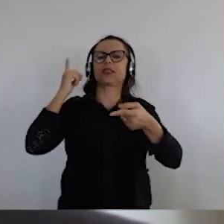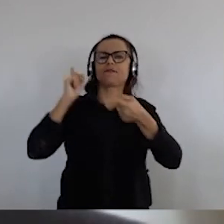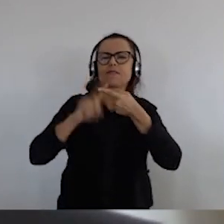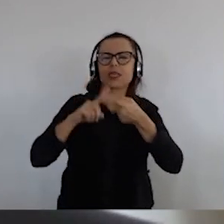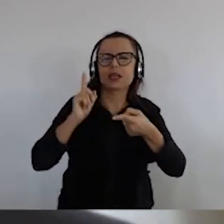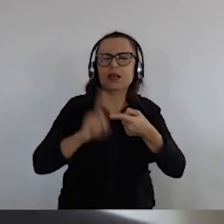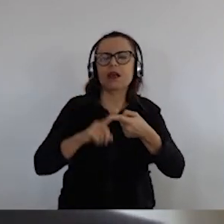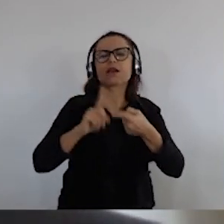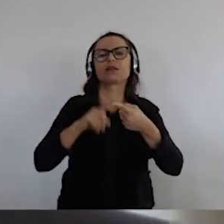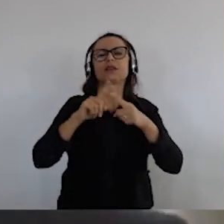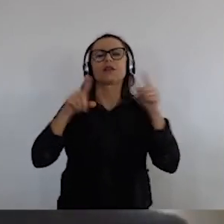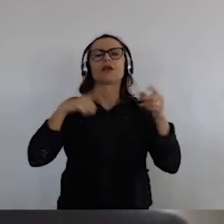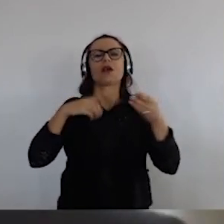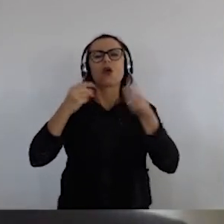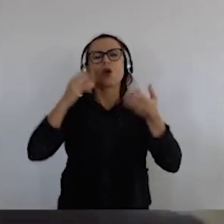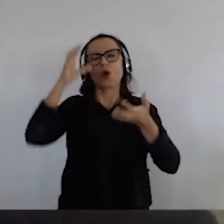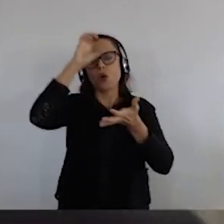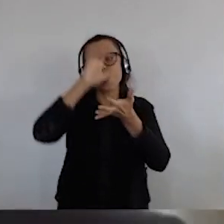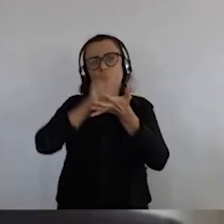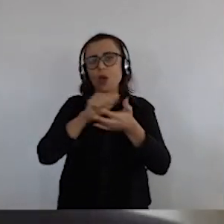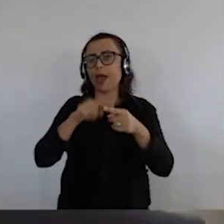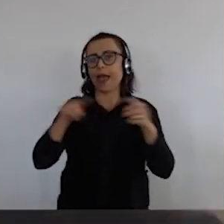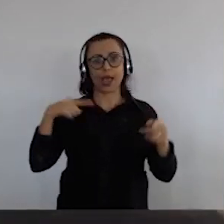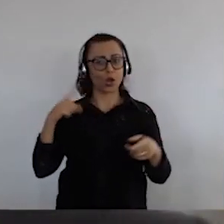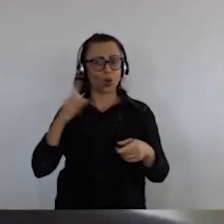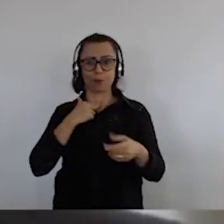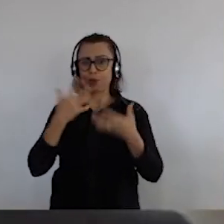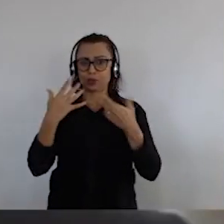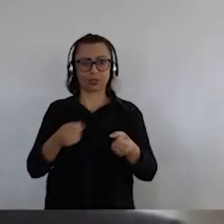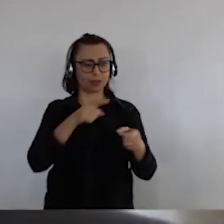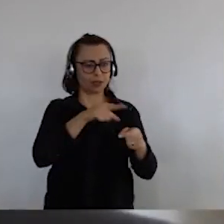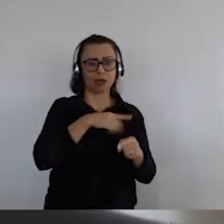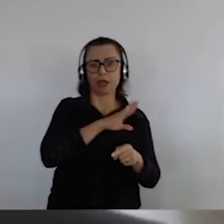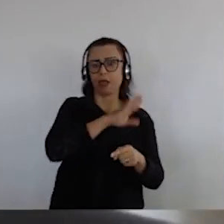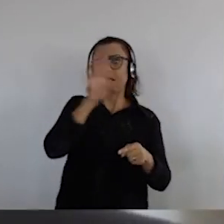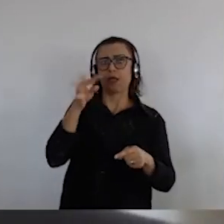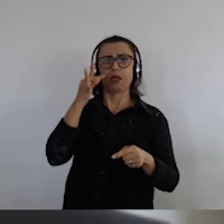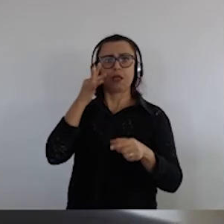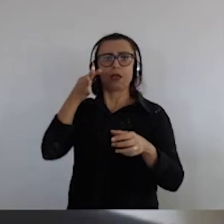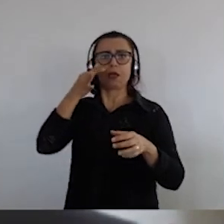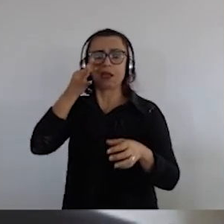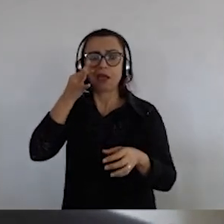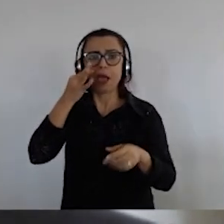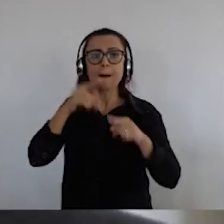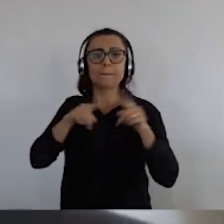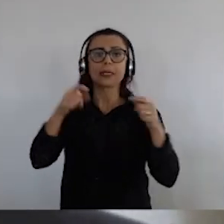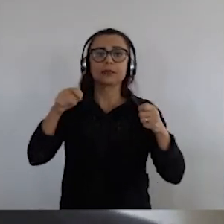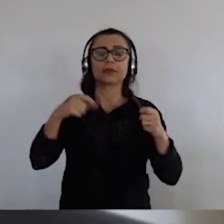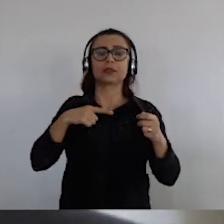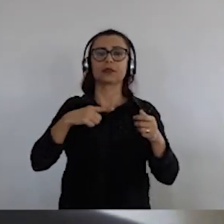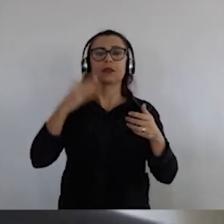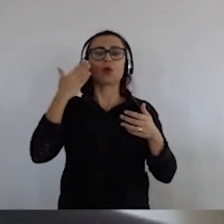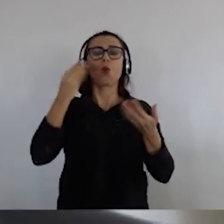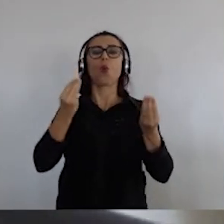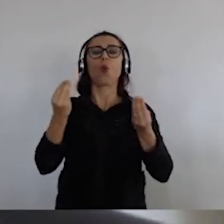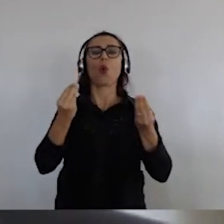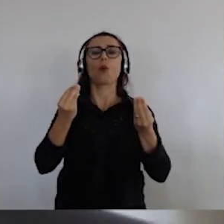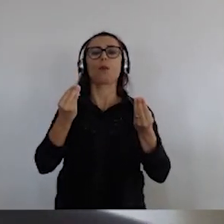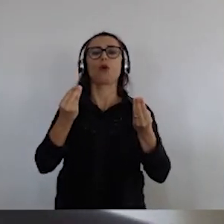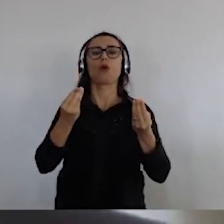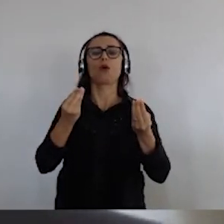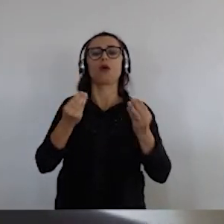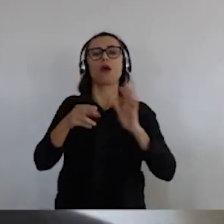de forma viciada. Nós não podemos aceitar isso sem estarmos descumprindo o nosso dever